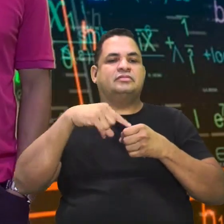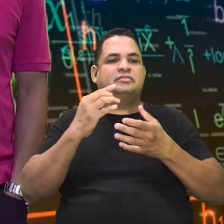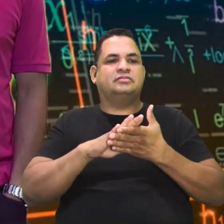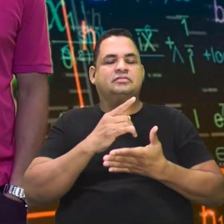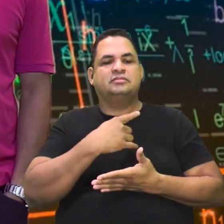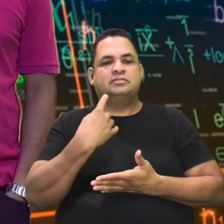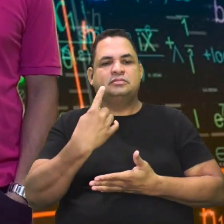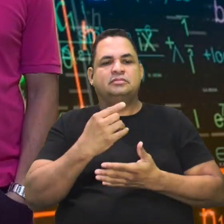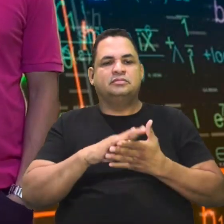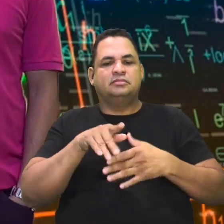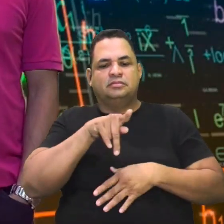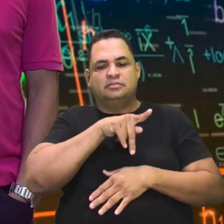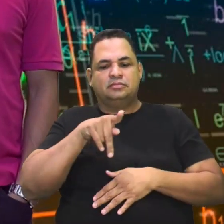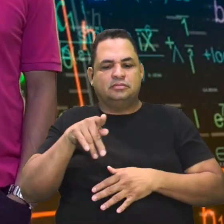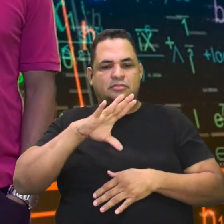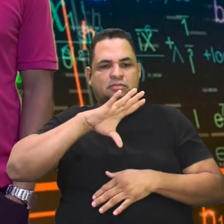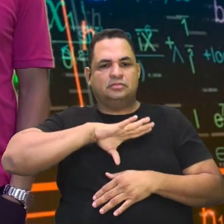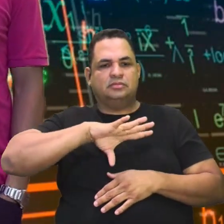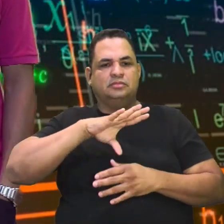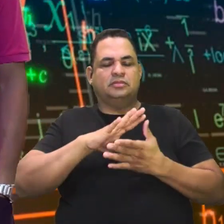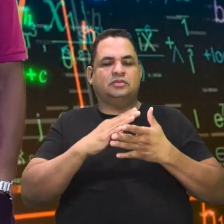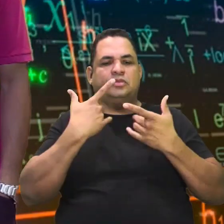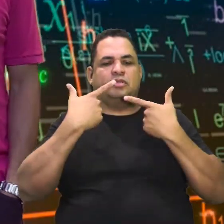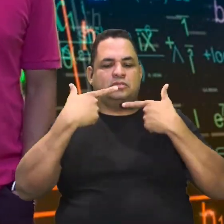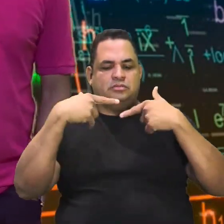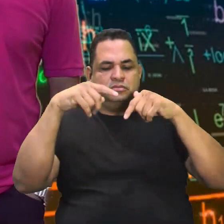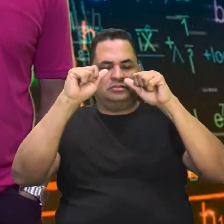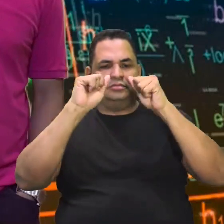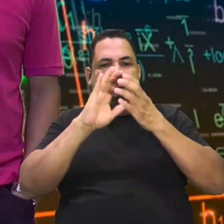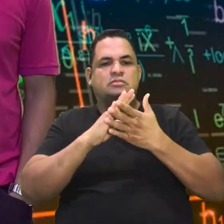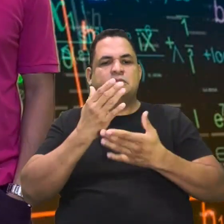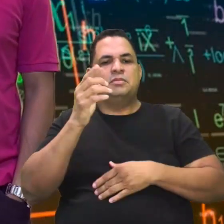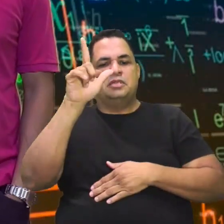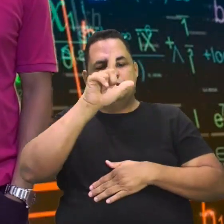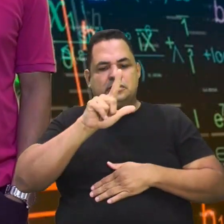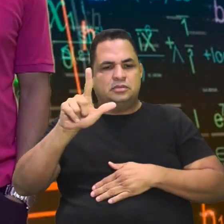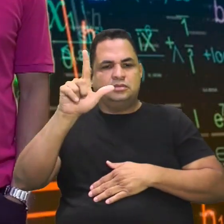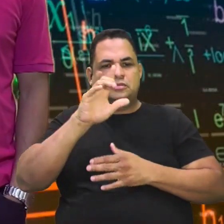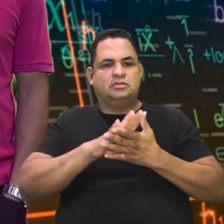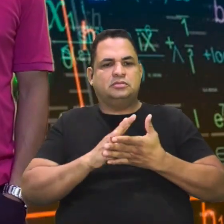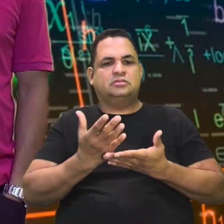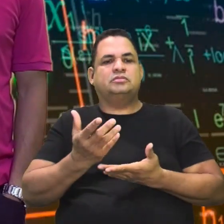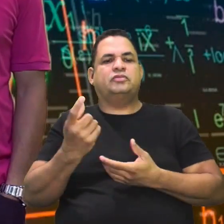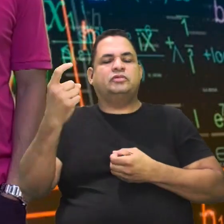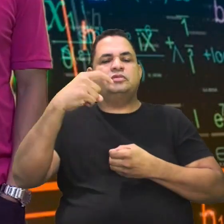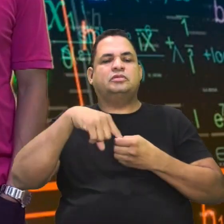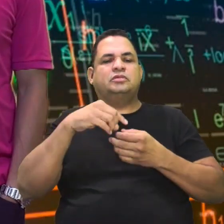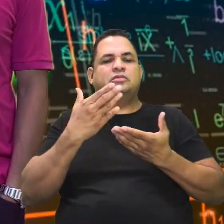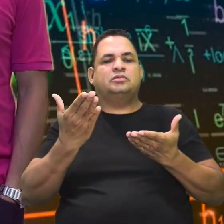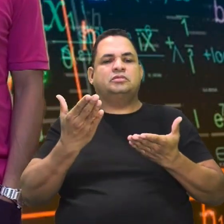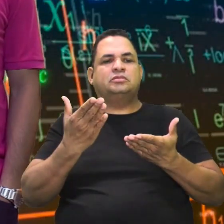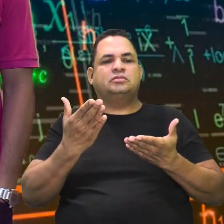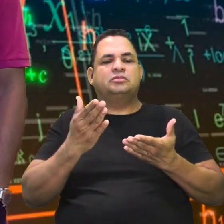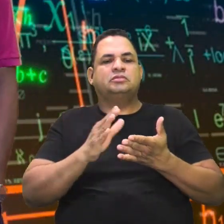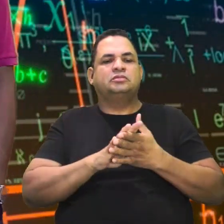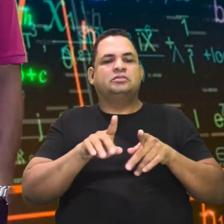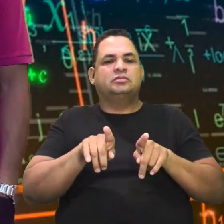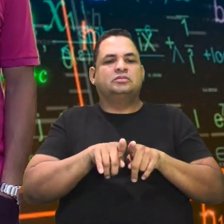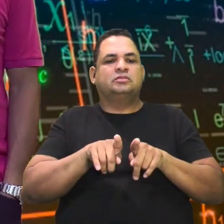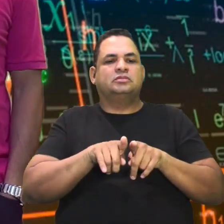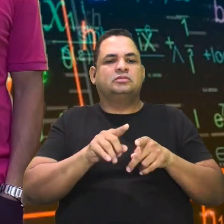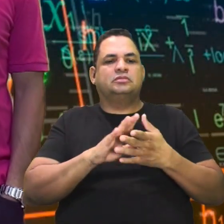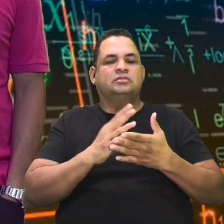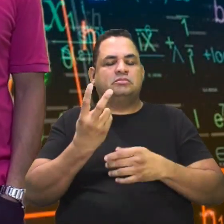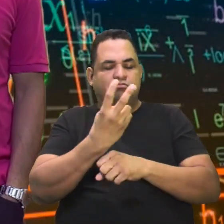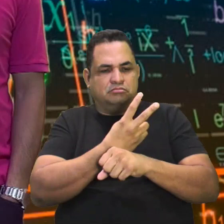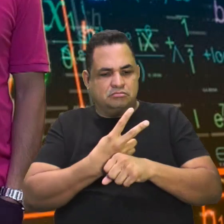isso que muitas das vezes as professoras de linguagem mesmo trabalham a literatura, né? Resgatando a parte aí do folclore e tudo mais. E claro, a gente também faz